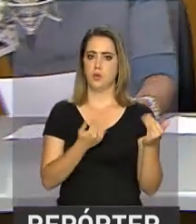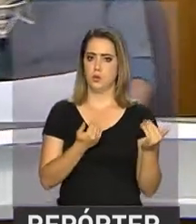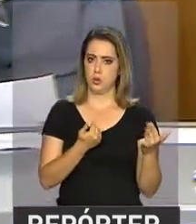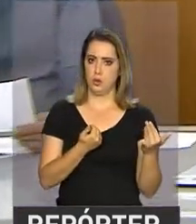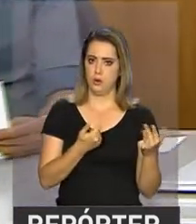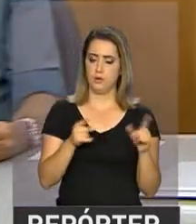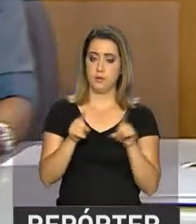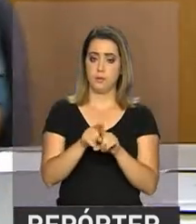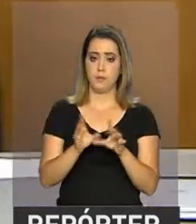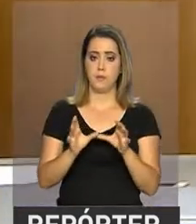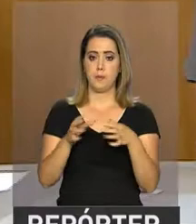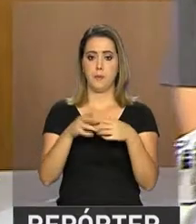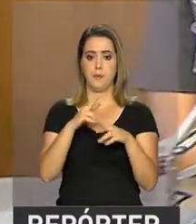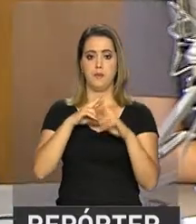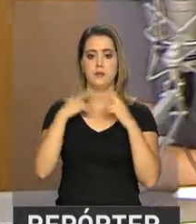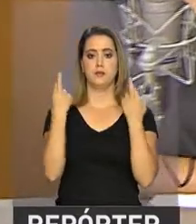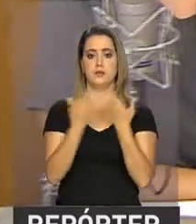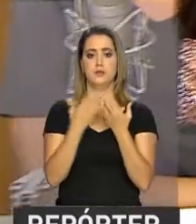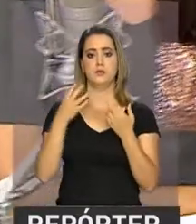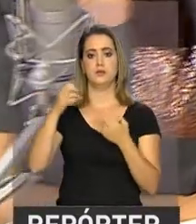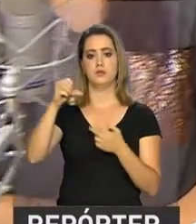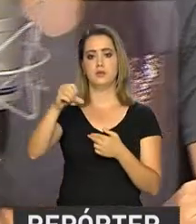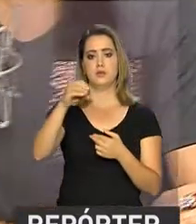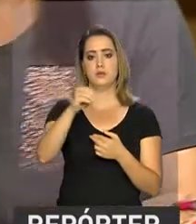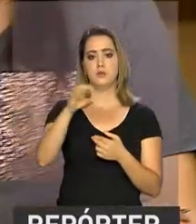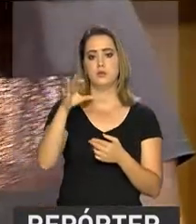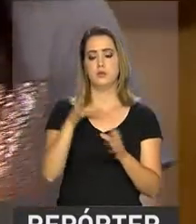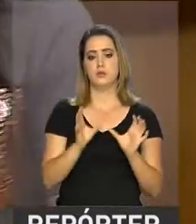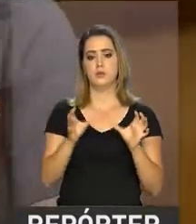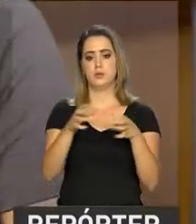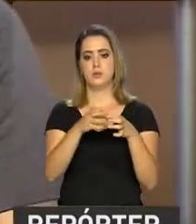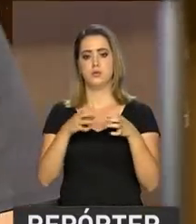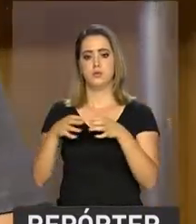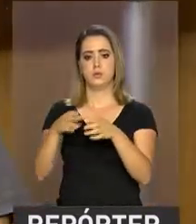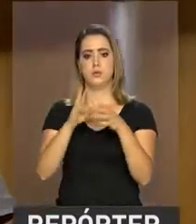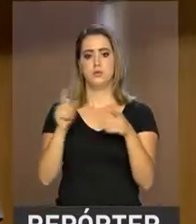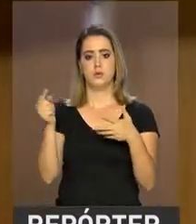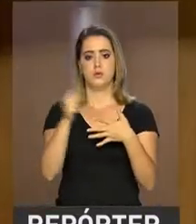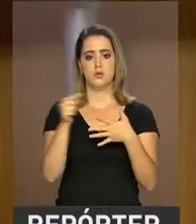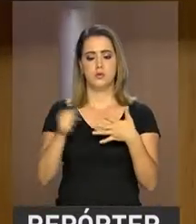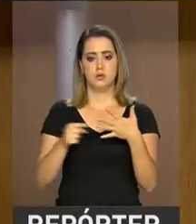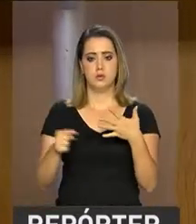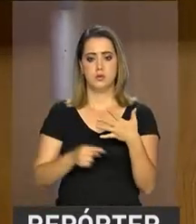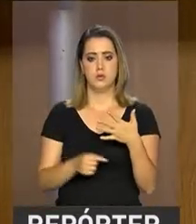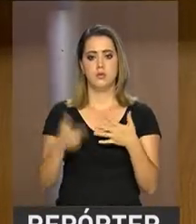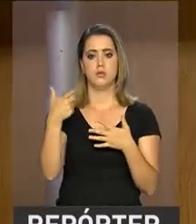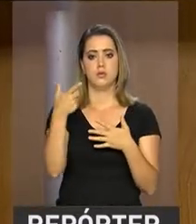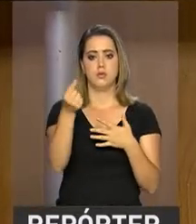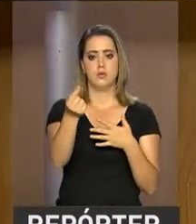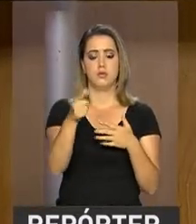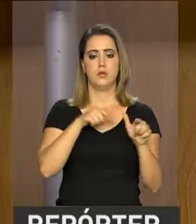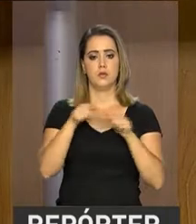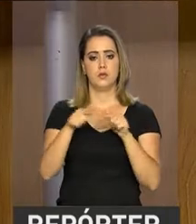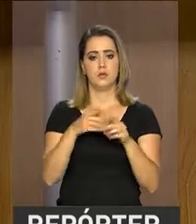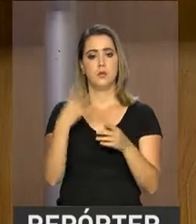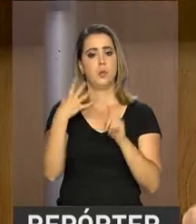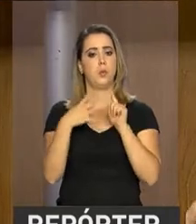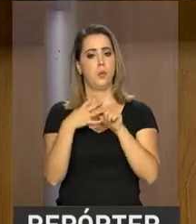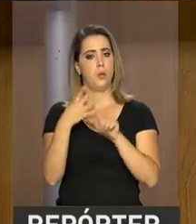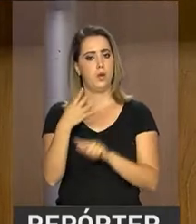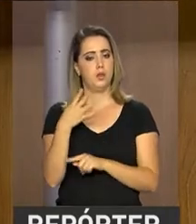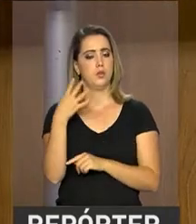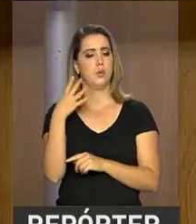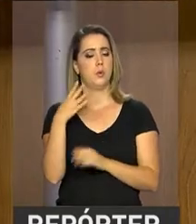pacote reúne 90 iniciativas dentre elas são 20 ações quatro planos